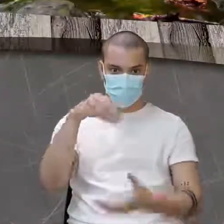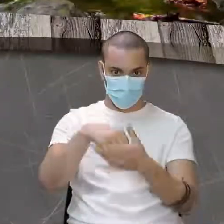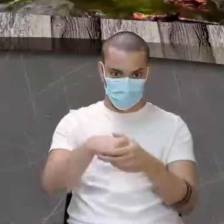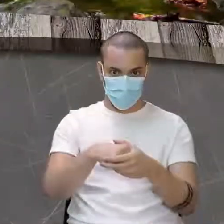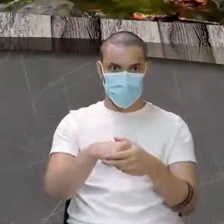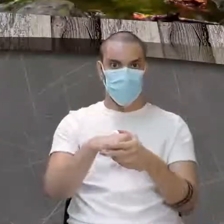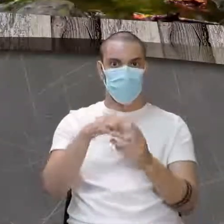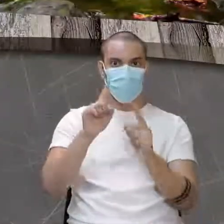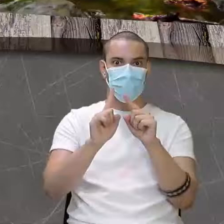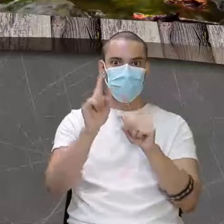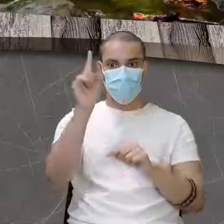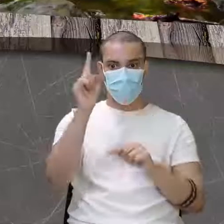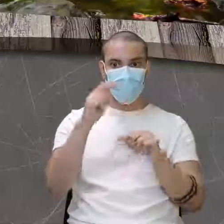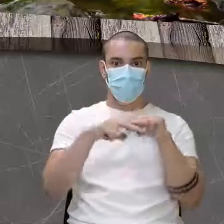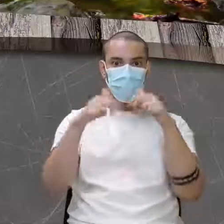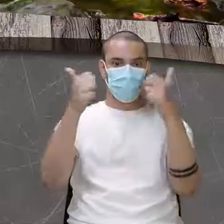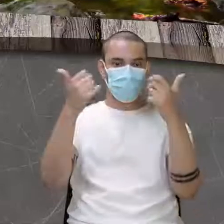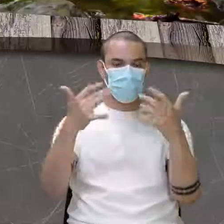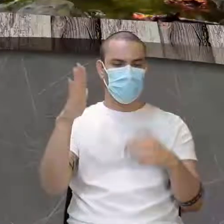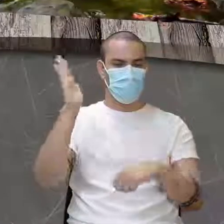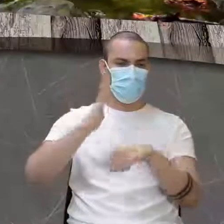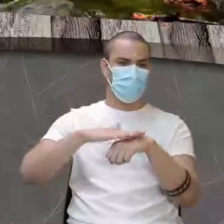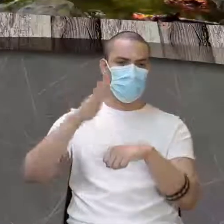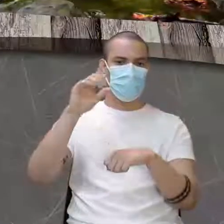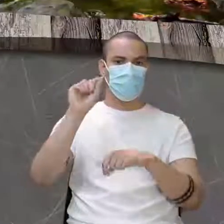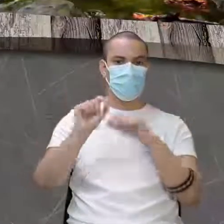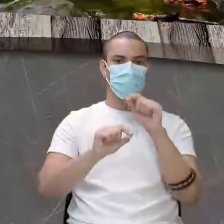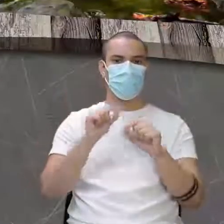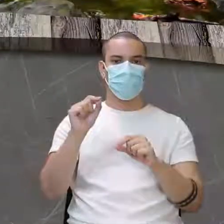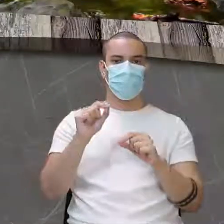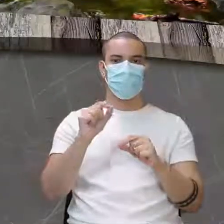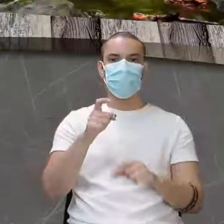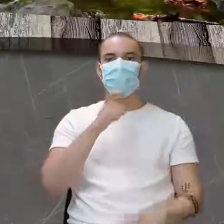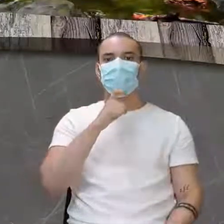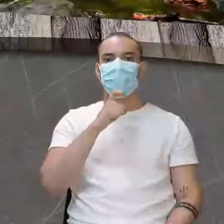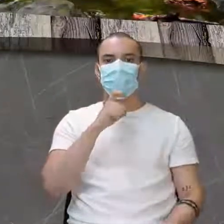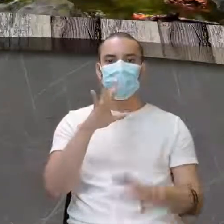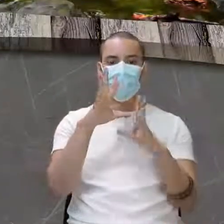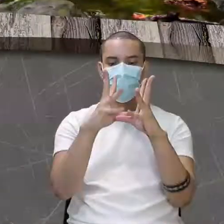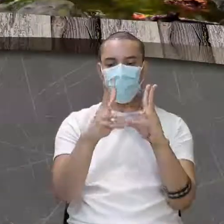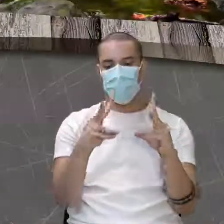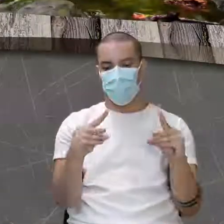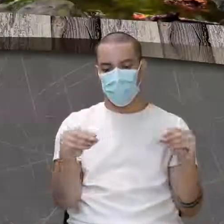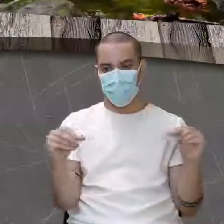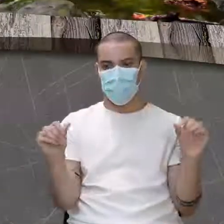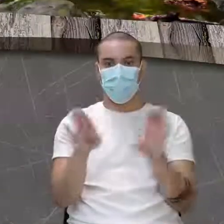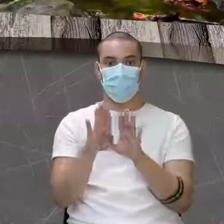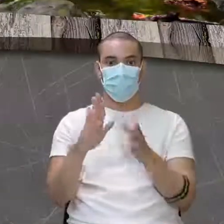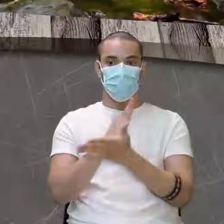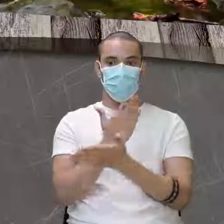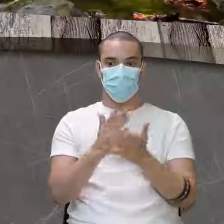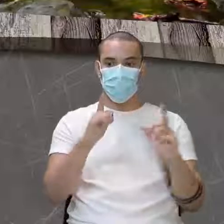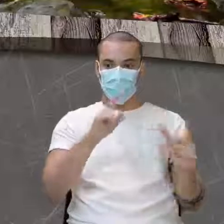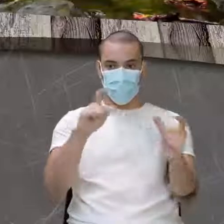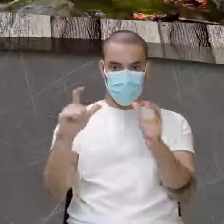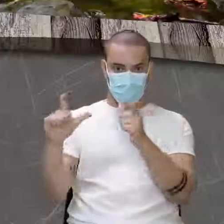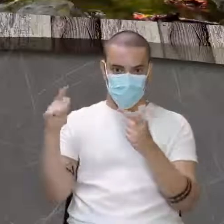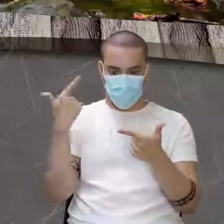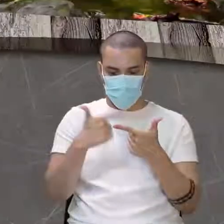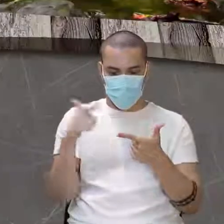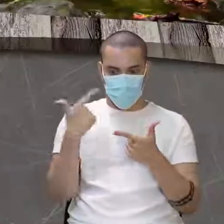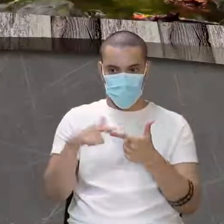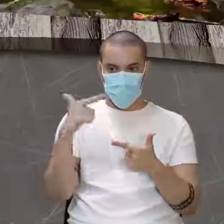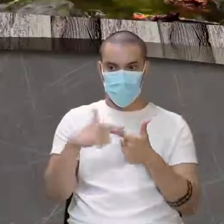né? Então, por isso que a gente está tendo mais derretimento do gelo e está tendo em algumas regiões aí